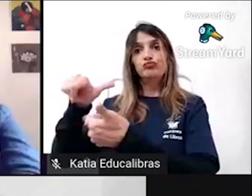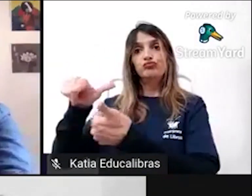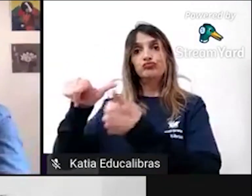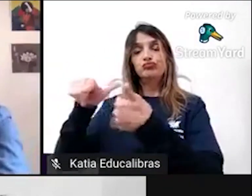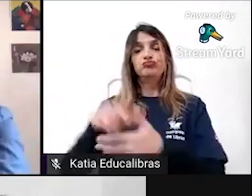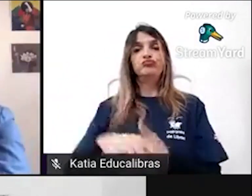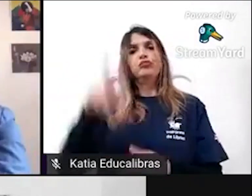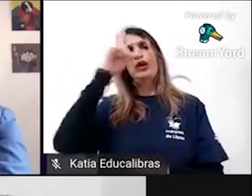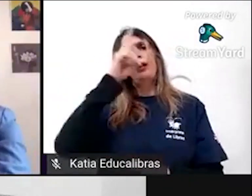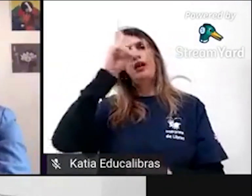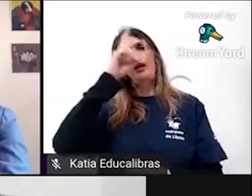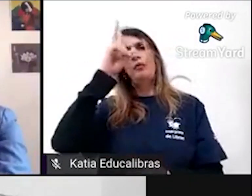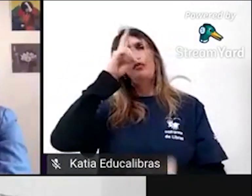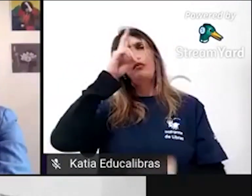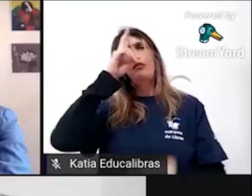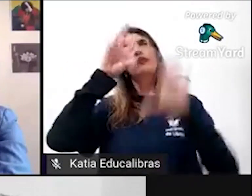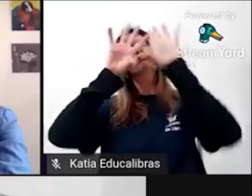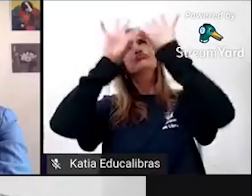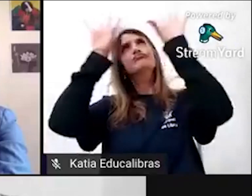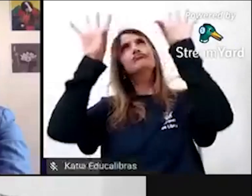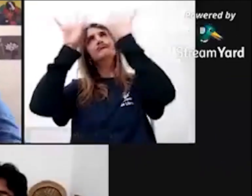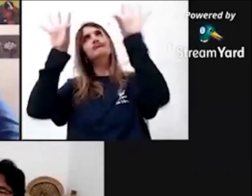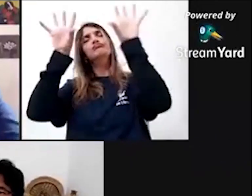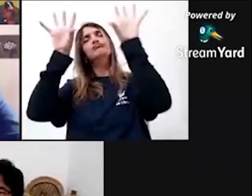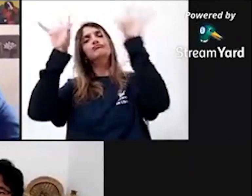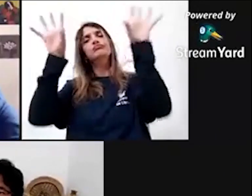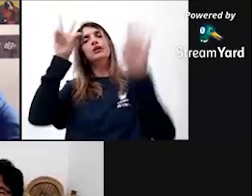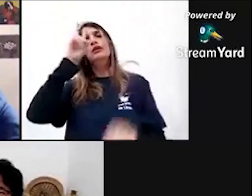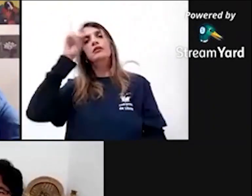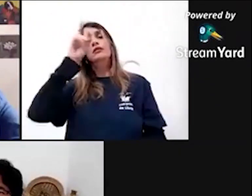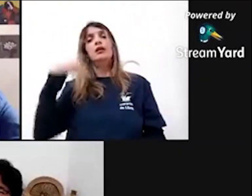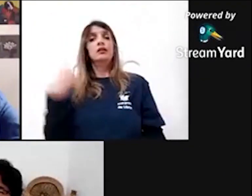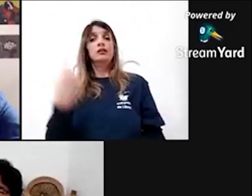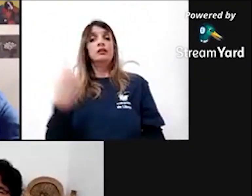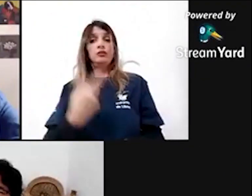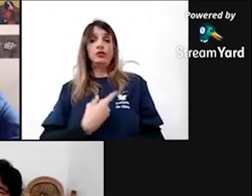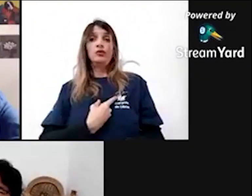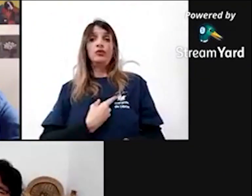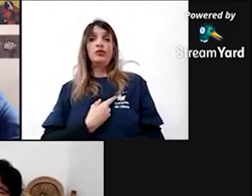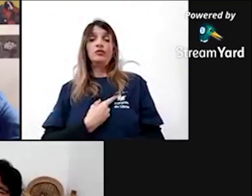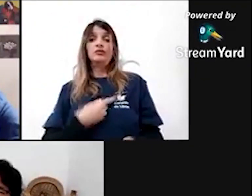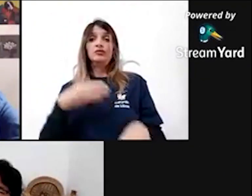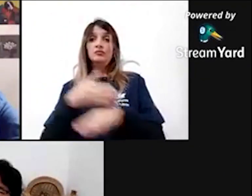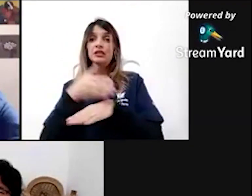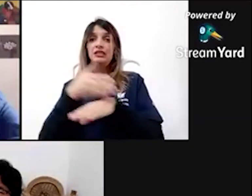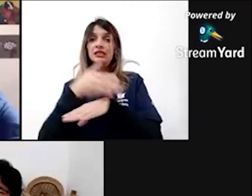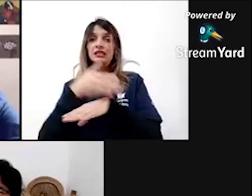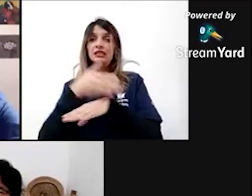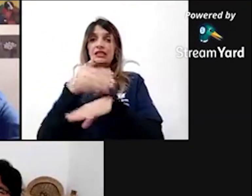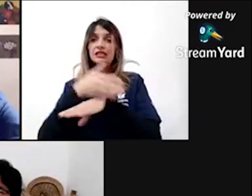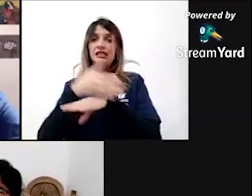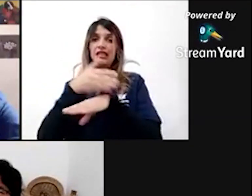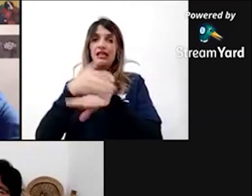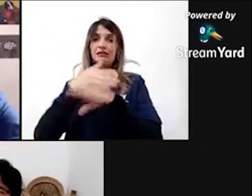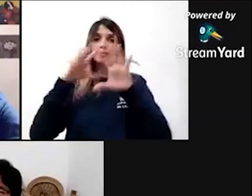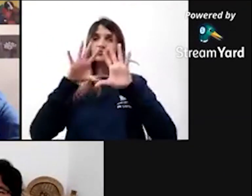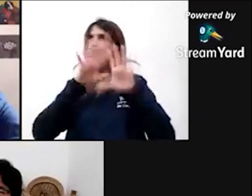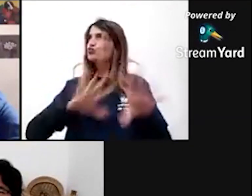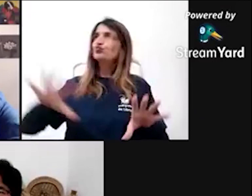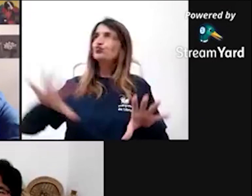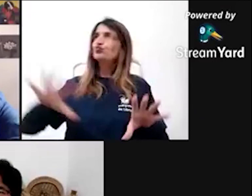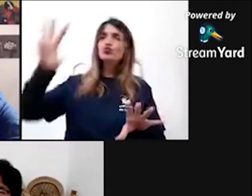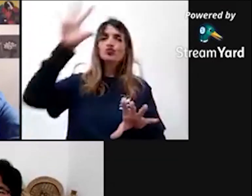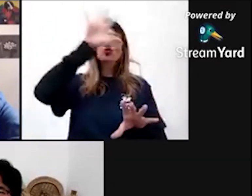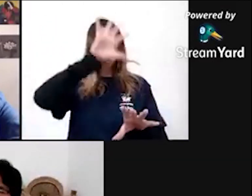lembrar justamente que nós fazemos parte dessa grande teia e que, ao fazer parte, nós